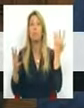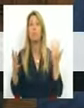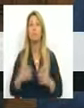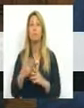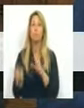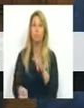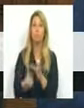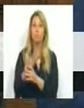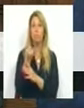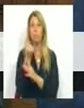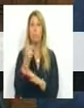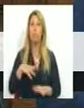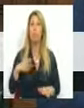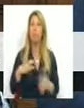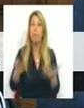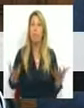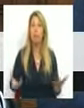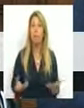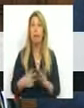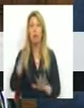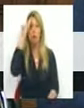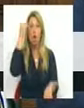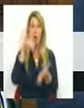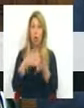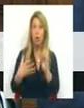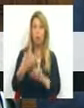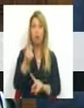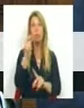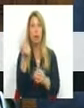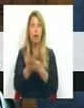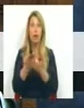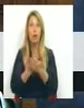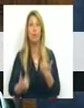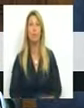geração de capital, geração de resultados e geração de negócio.